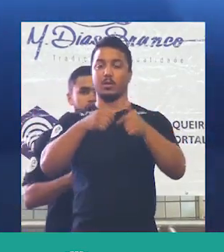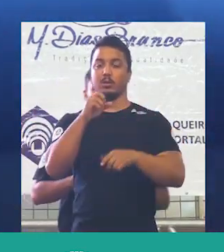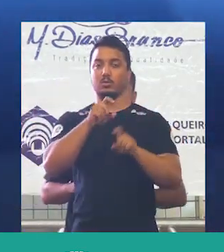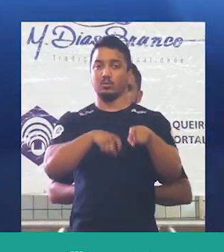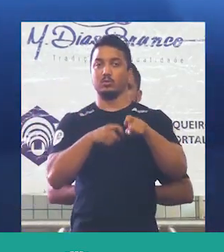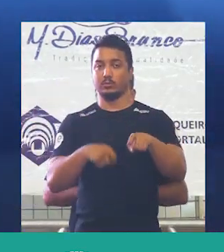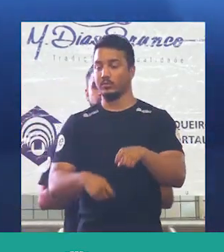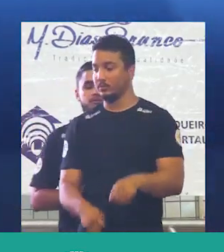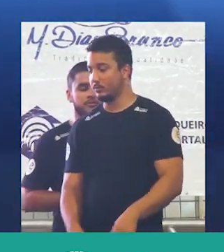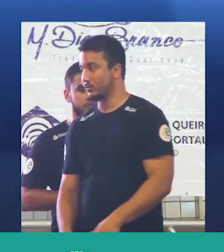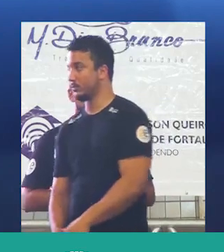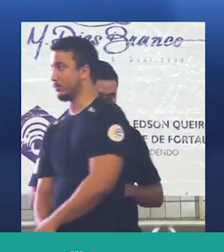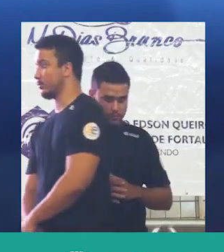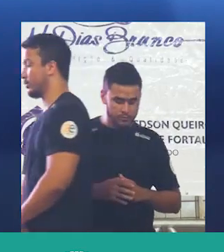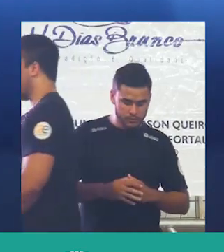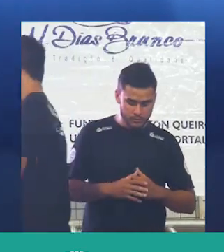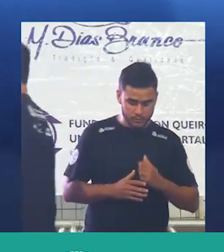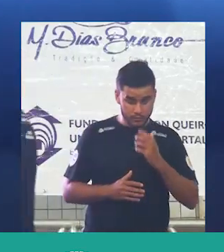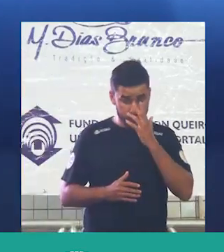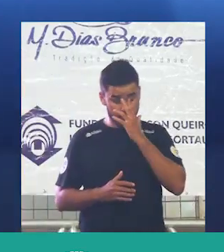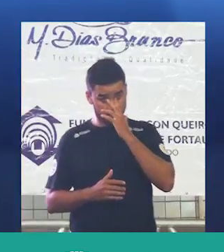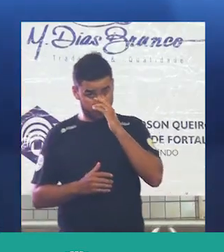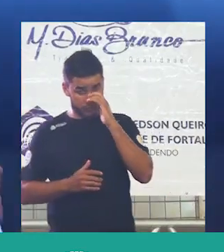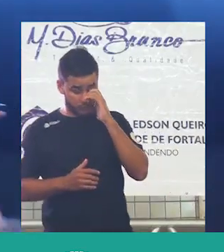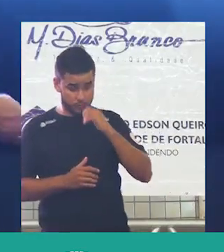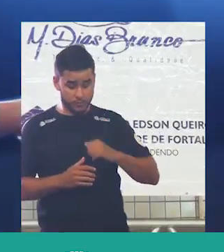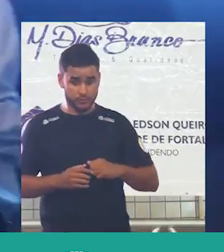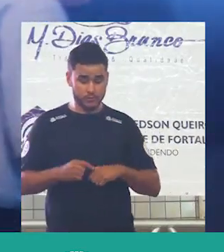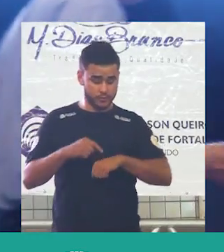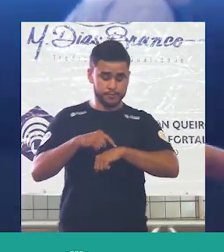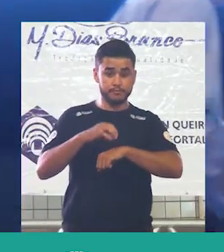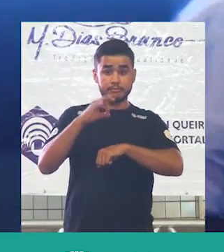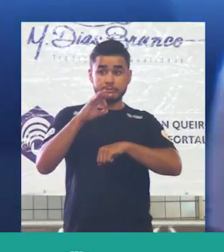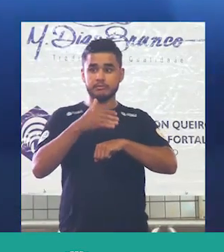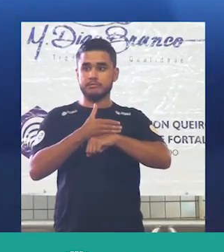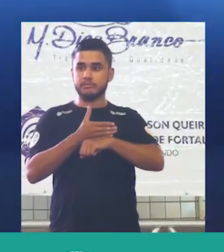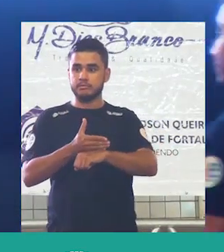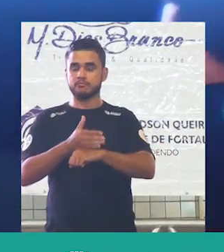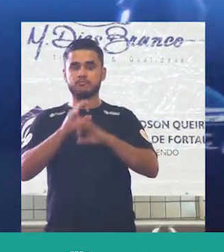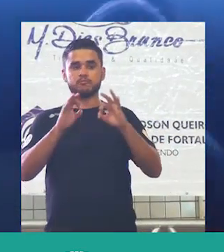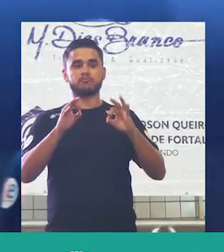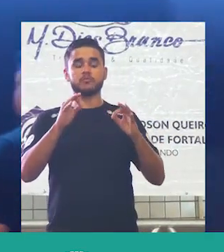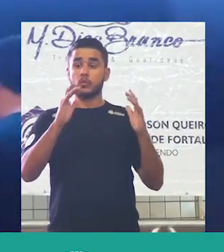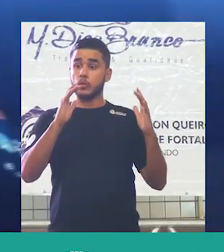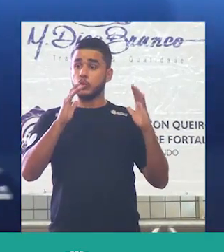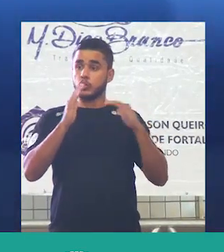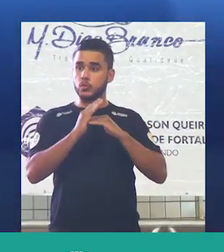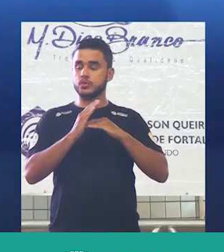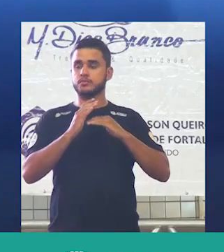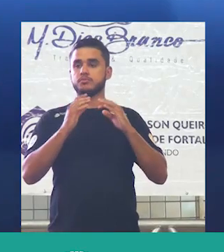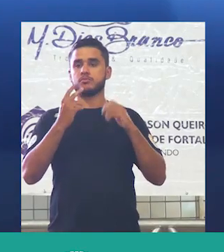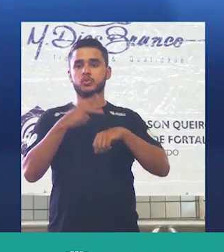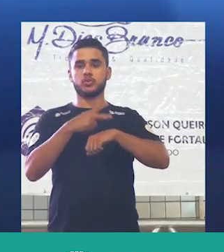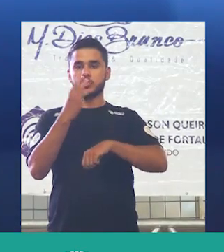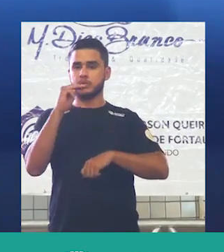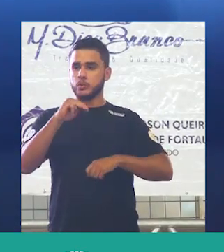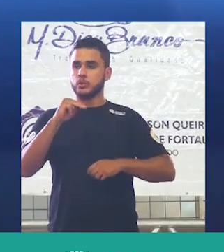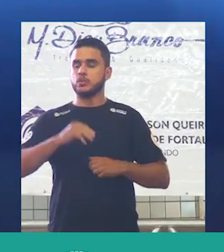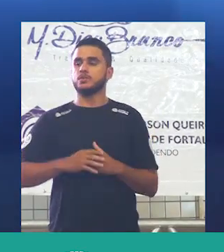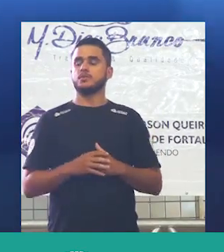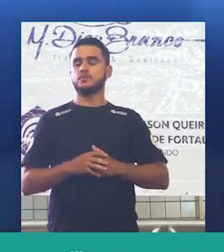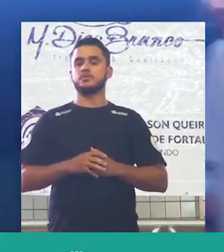trabalhadores rurais. Para ser a última que está em cima da bucha, tenho 2